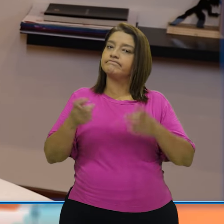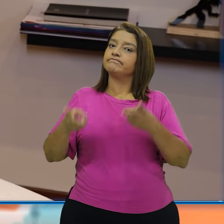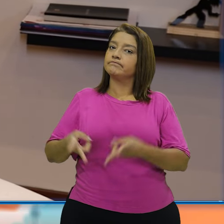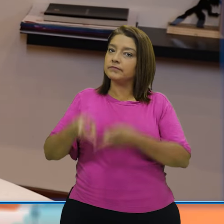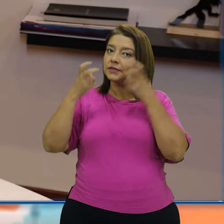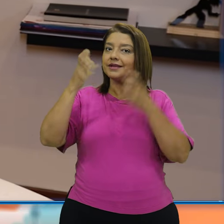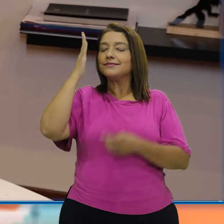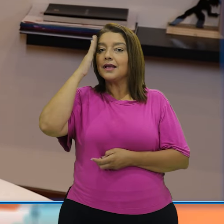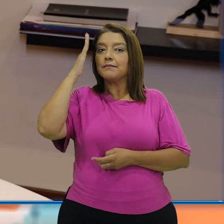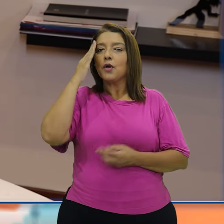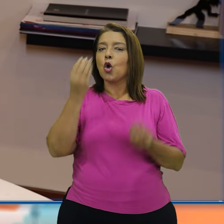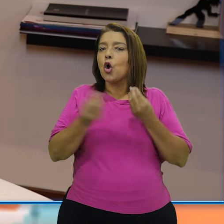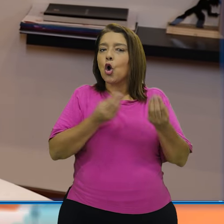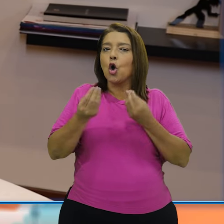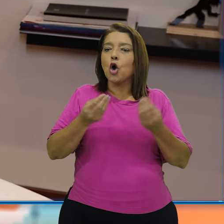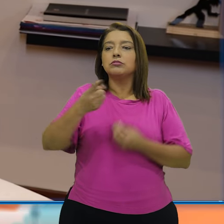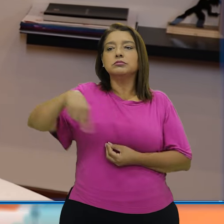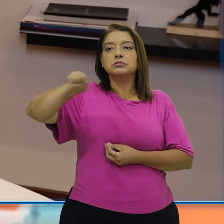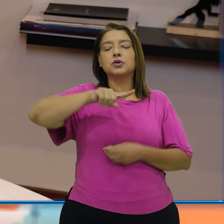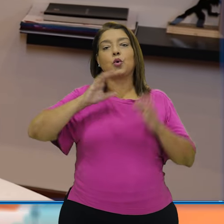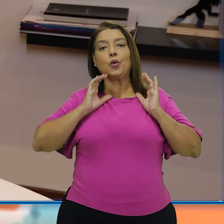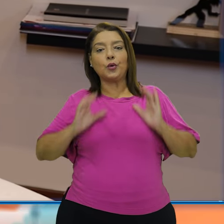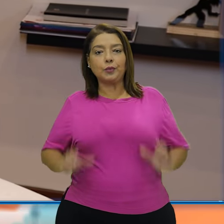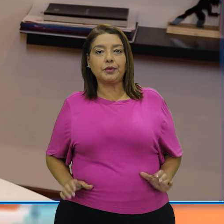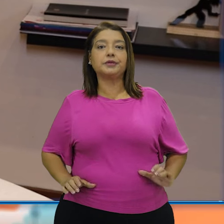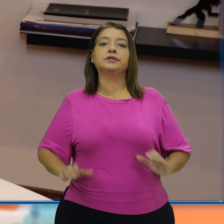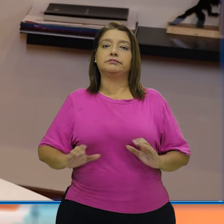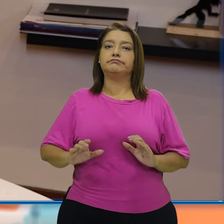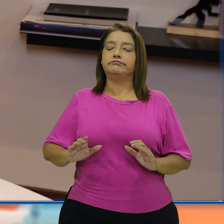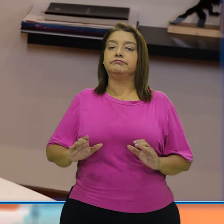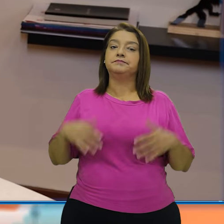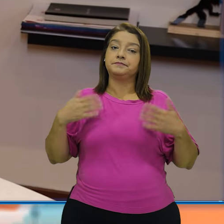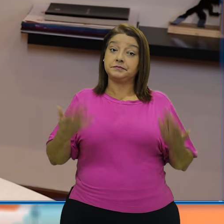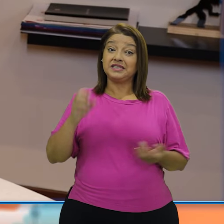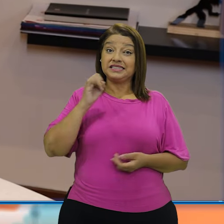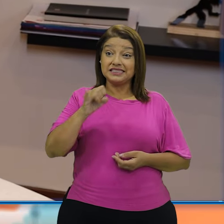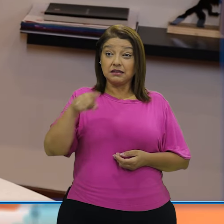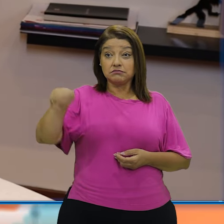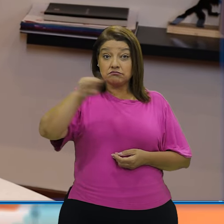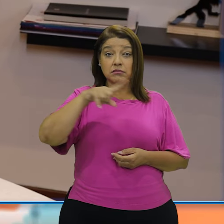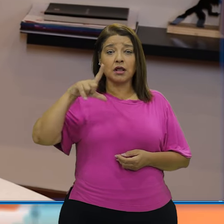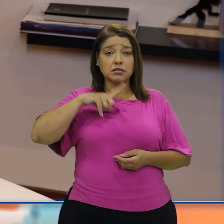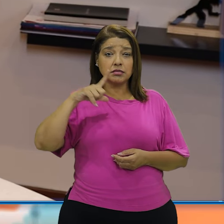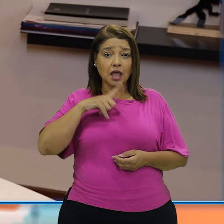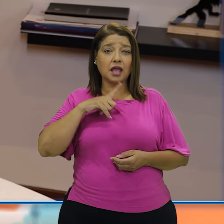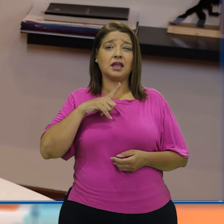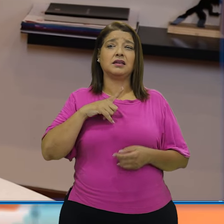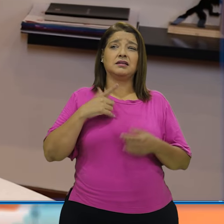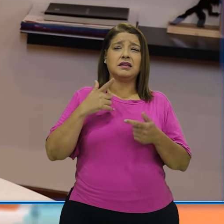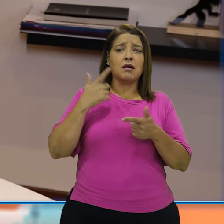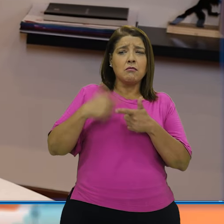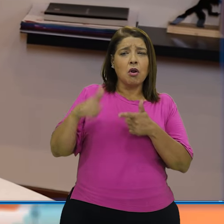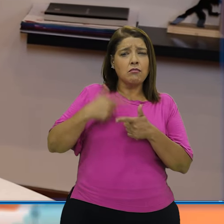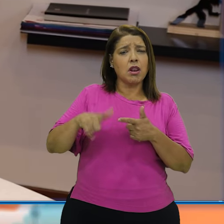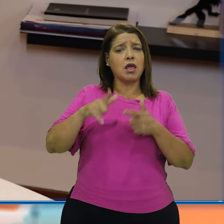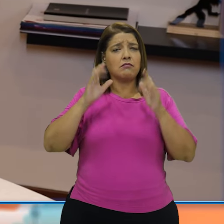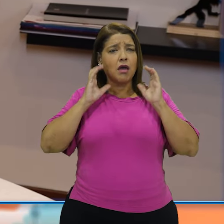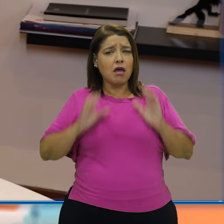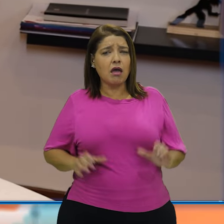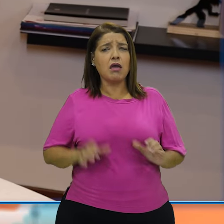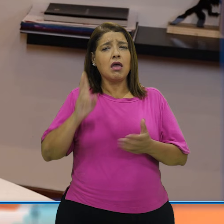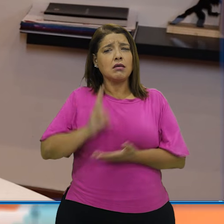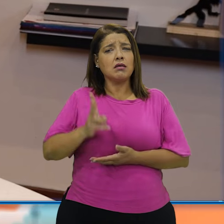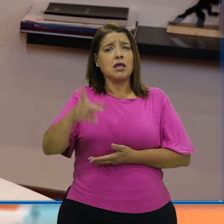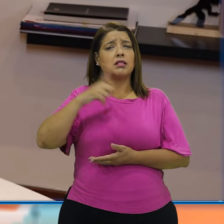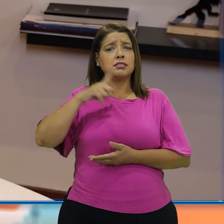ao contexto e à duração desses comportamentos e sinais. Se esses comportamentos são exacerbados, persistentes